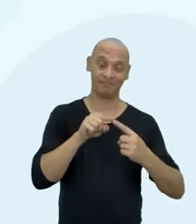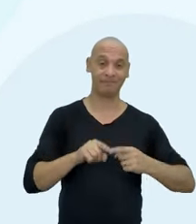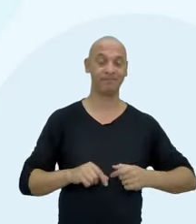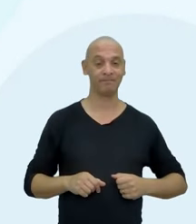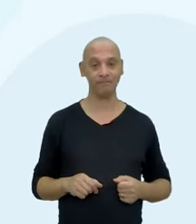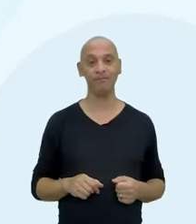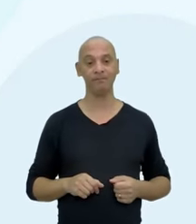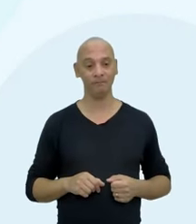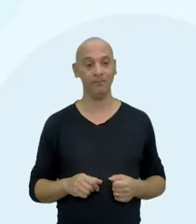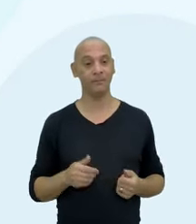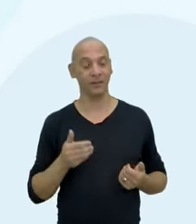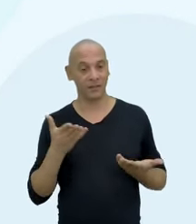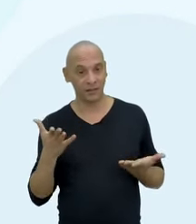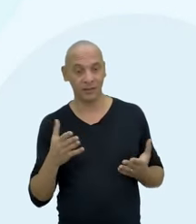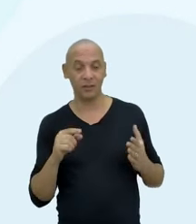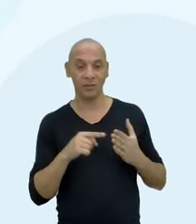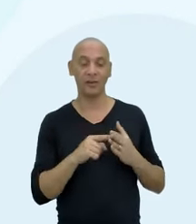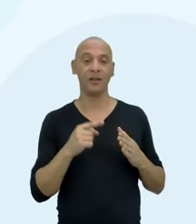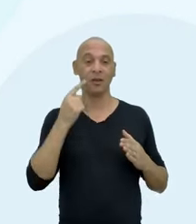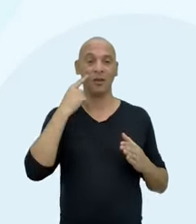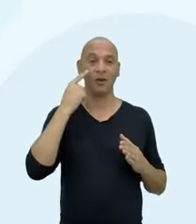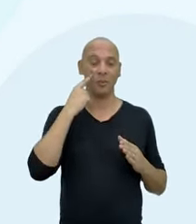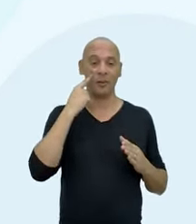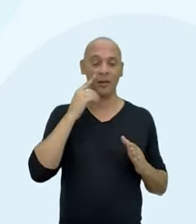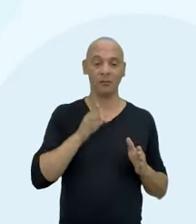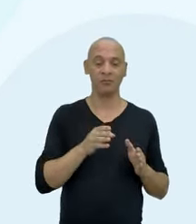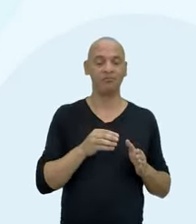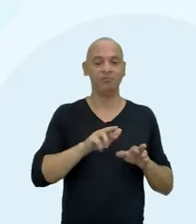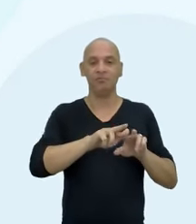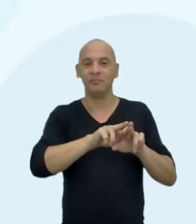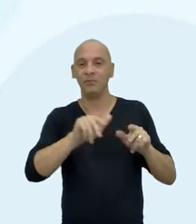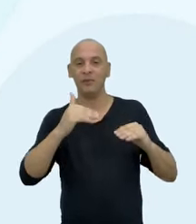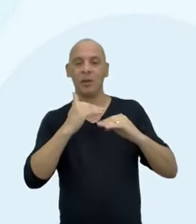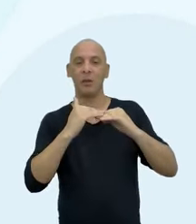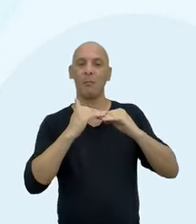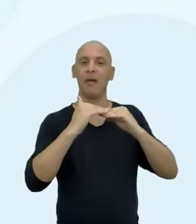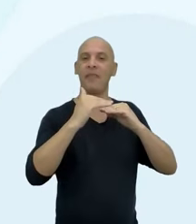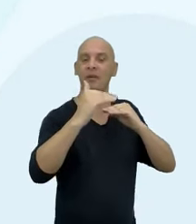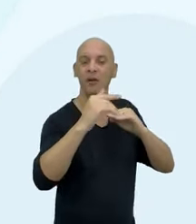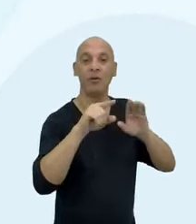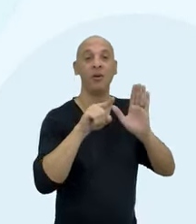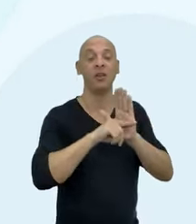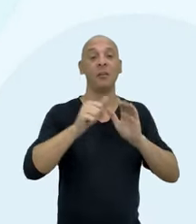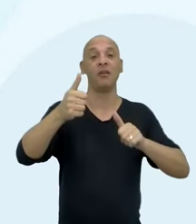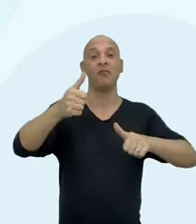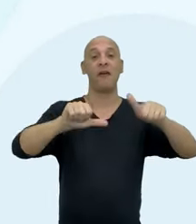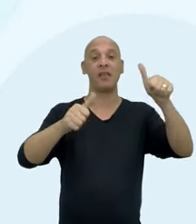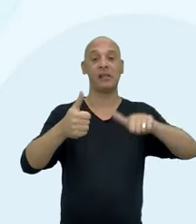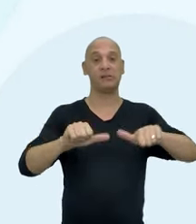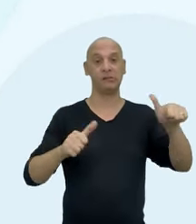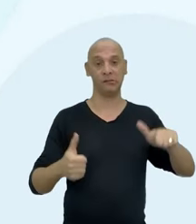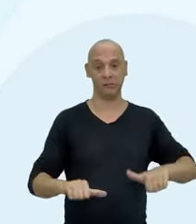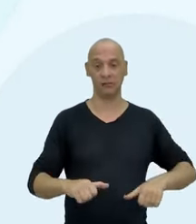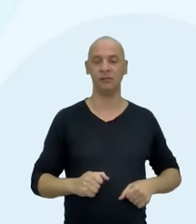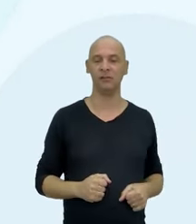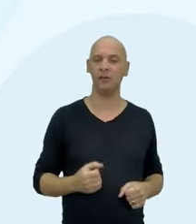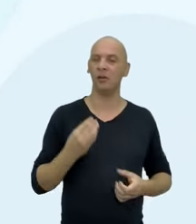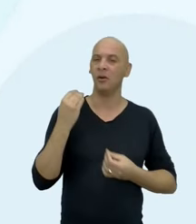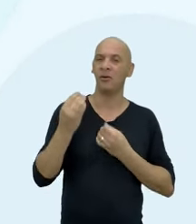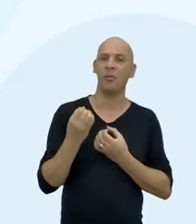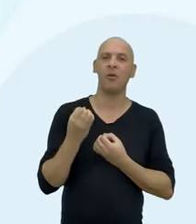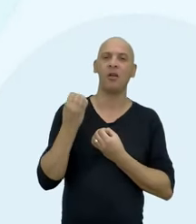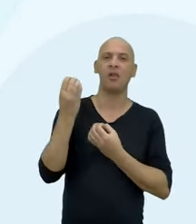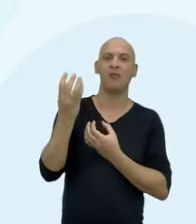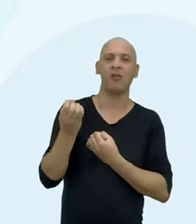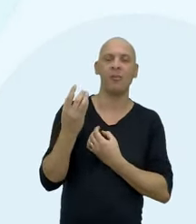dados espalhados por isso que entra desvio médio desvio padrão variância né porque eu quero saber como que estados estão